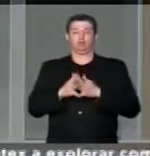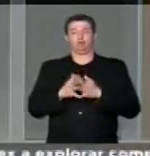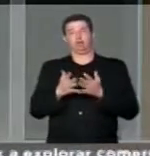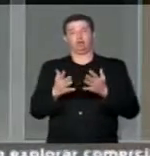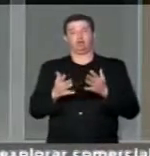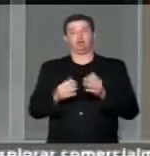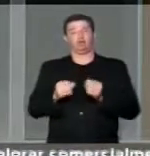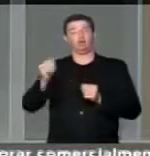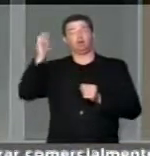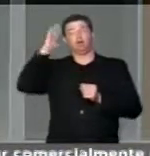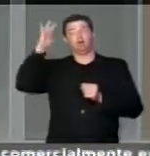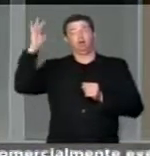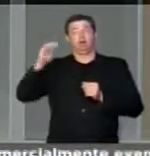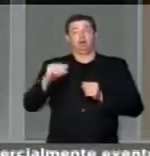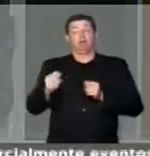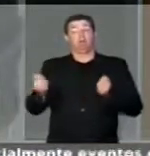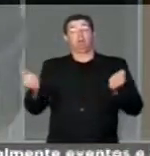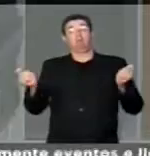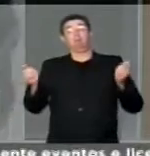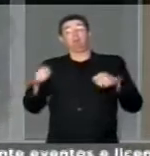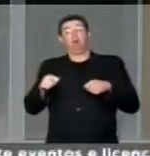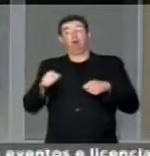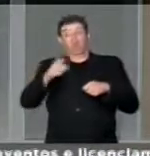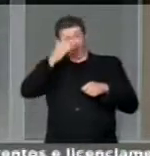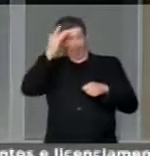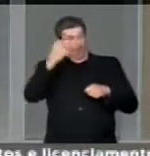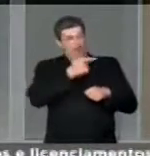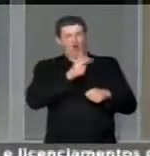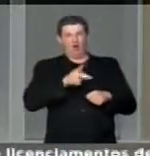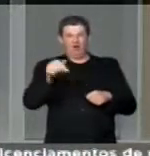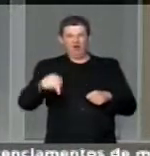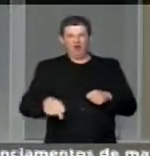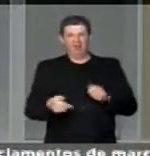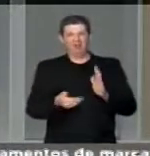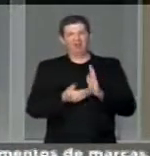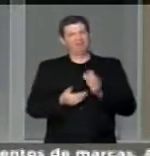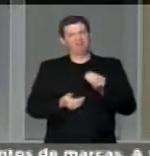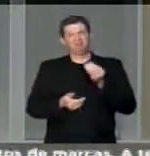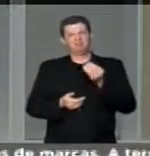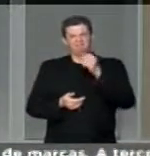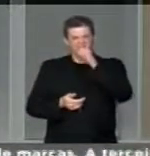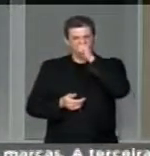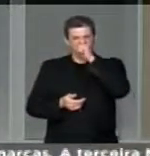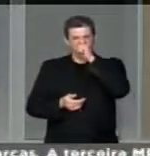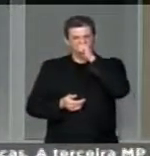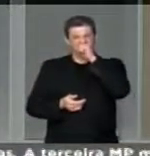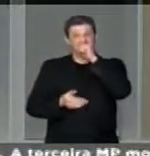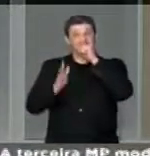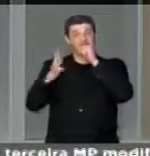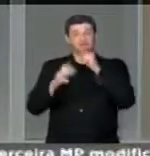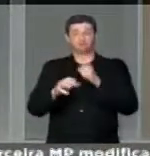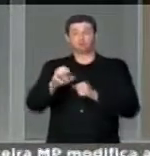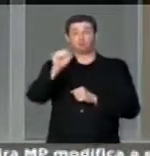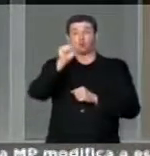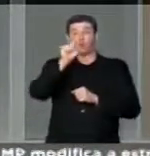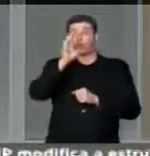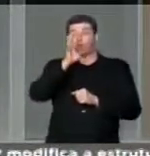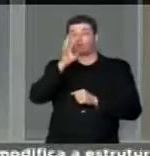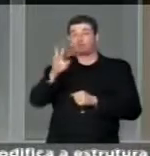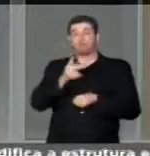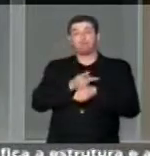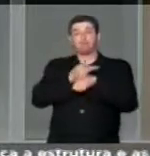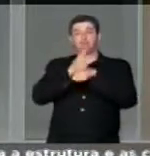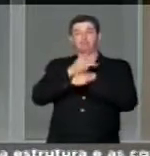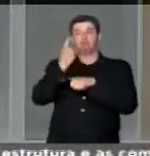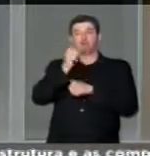todas as expectativas, a possibilidade desse cidadão permanecer aqui. Que são mais de 8 delações